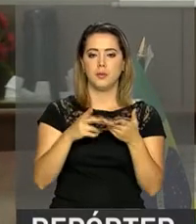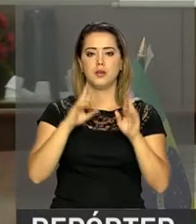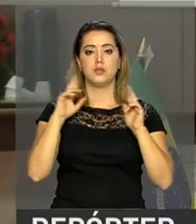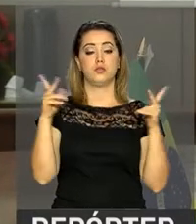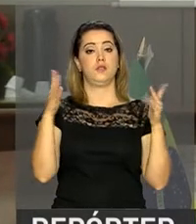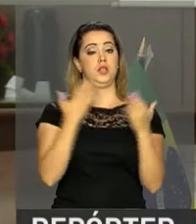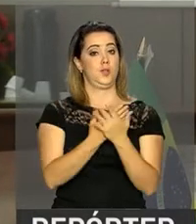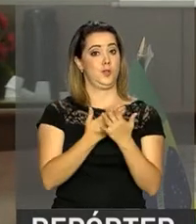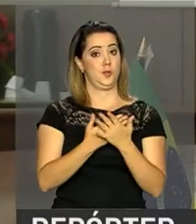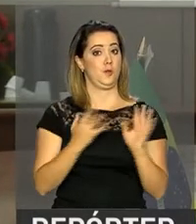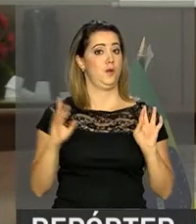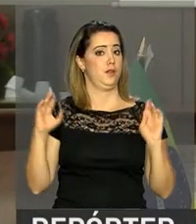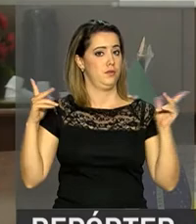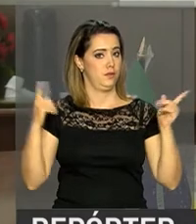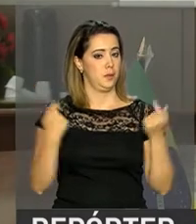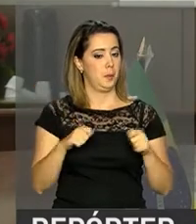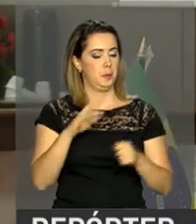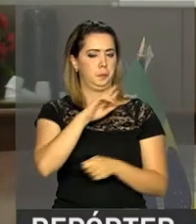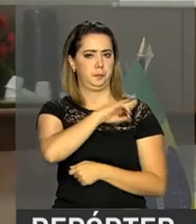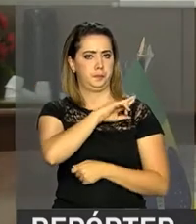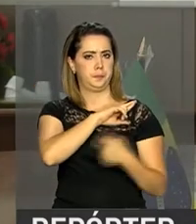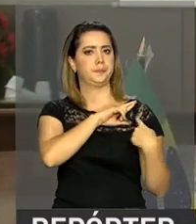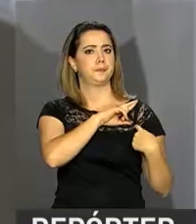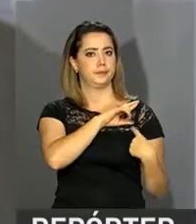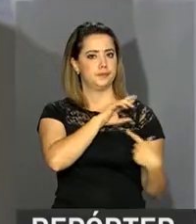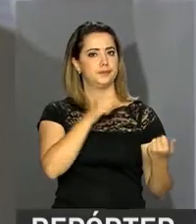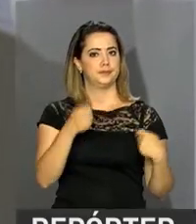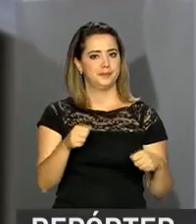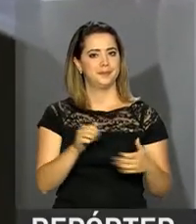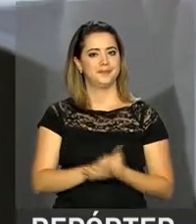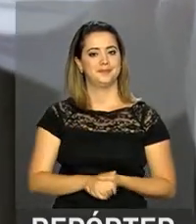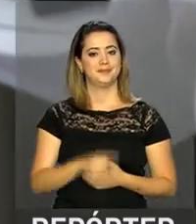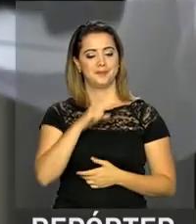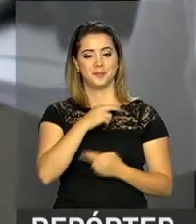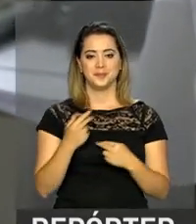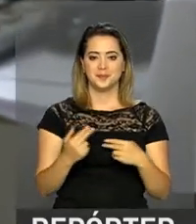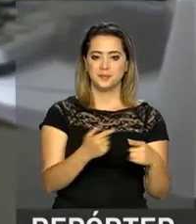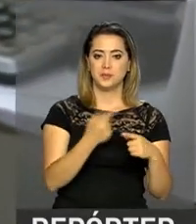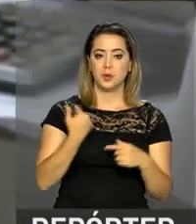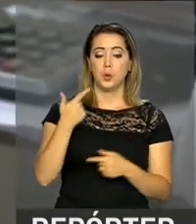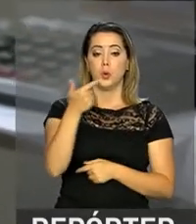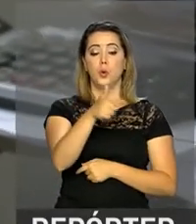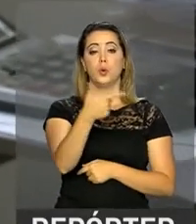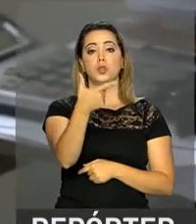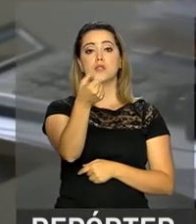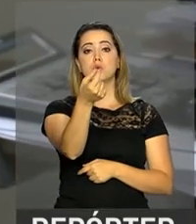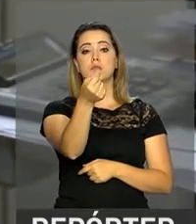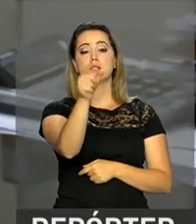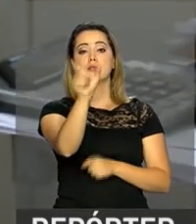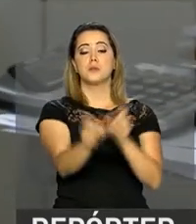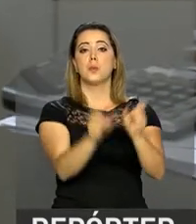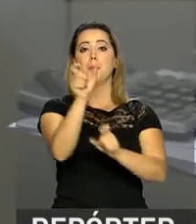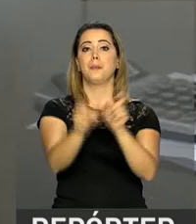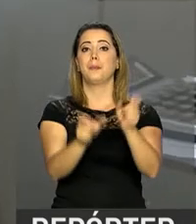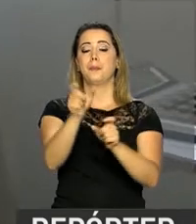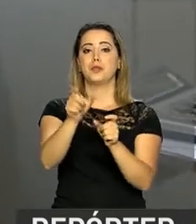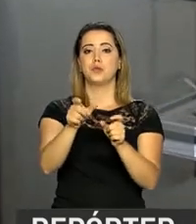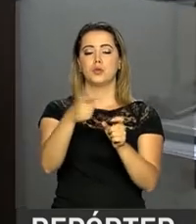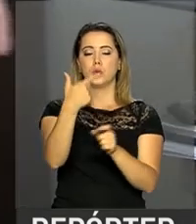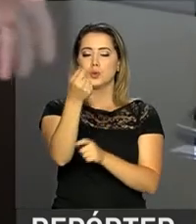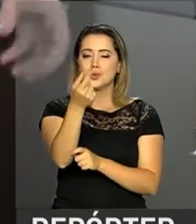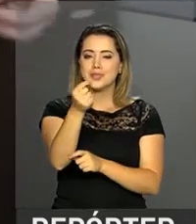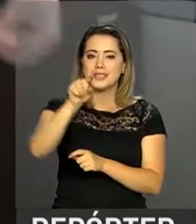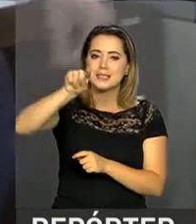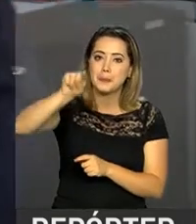né? Você exige mais responsabilidade de você. Assim como Arthur, outros 200 mil jovens brasileiros entraram no mercado